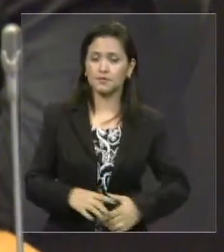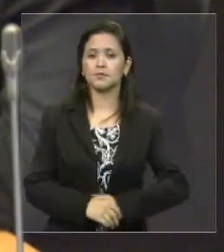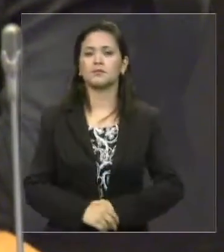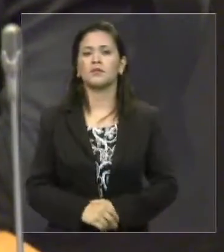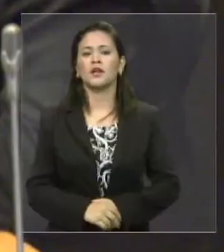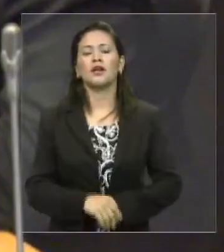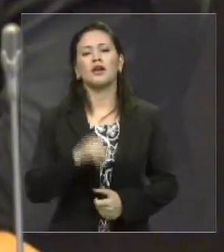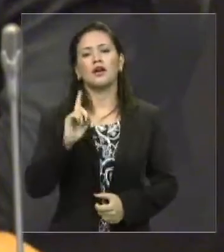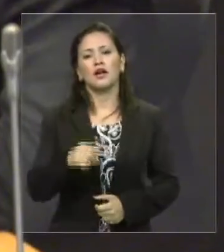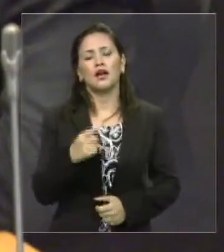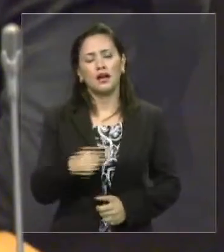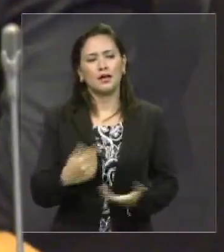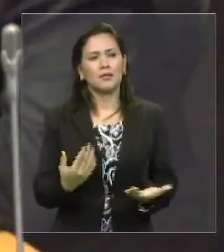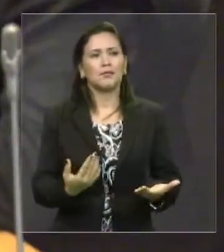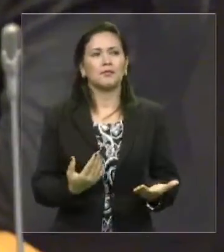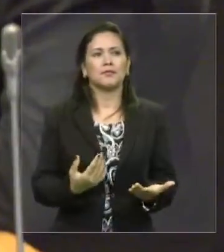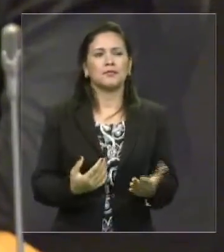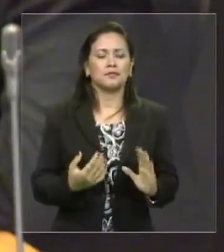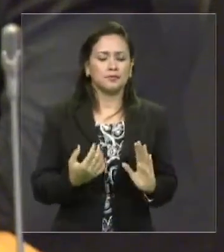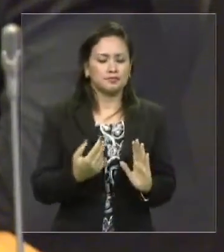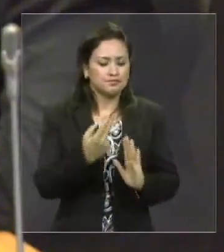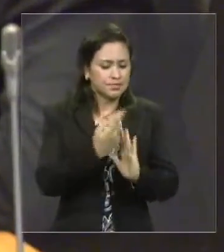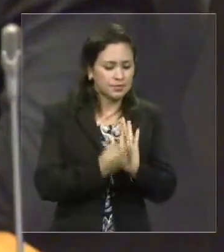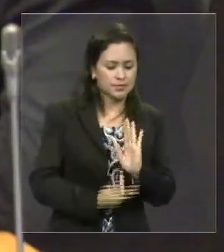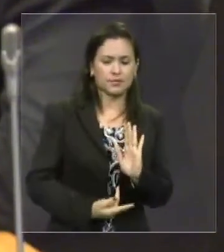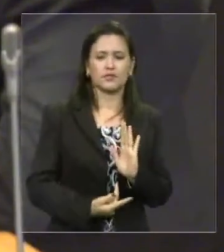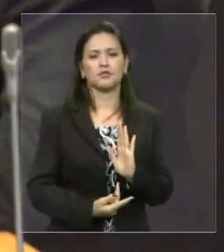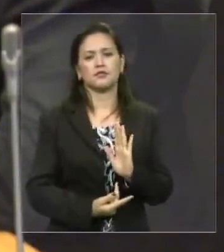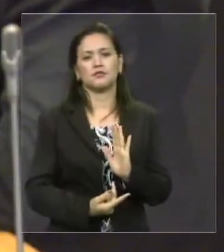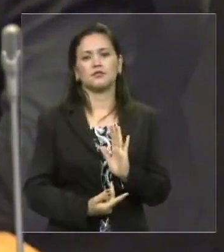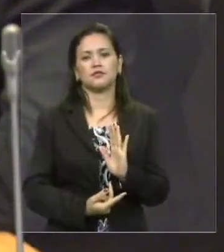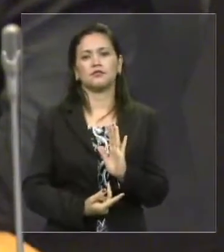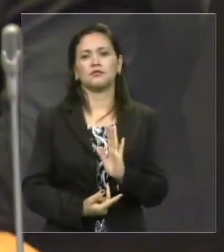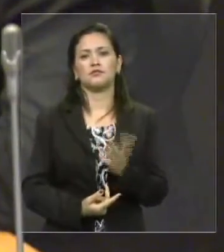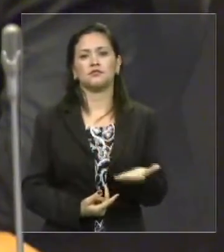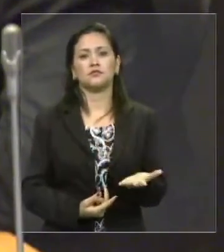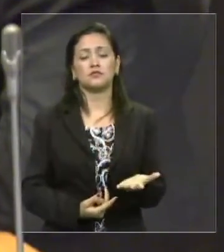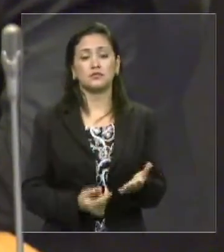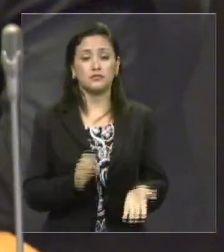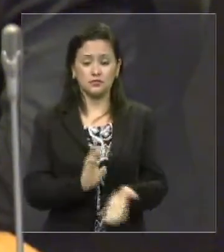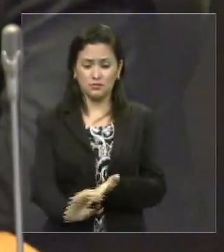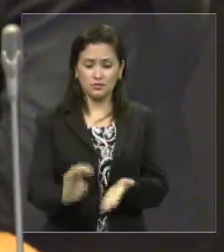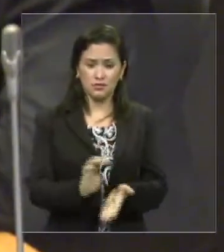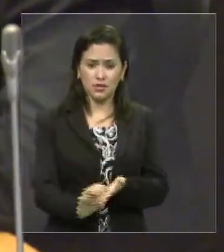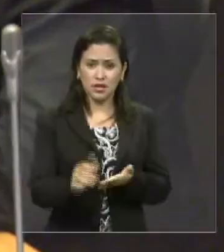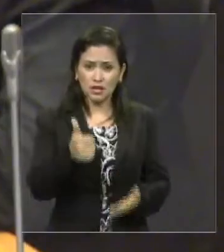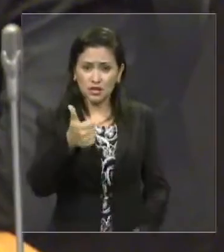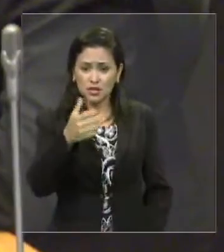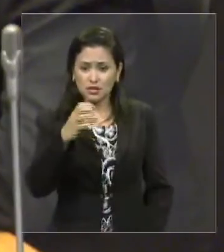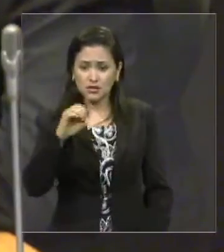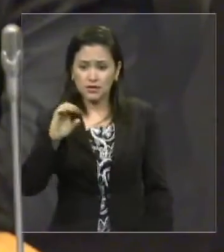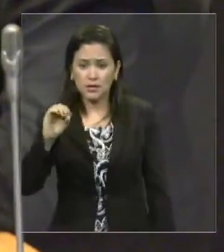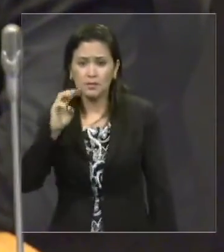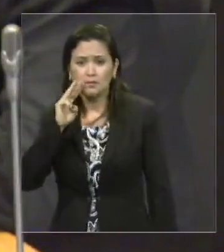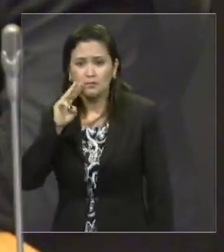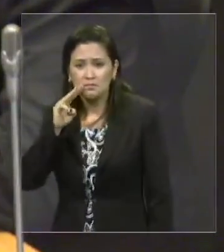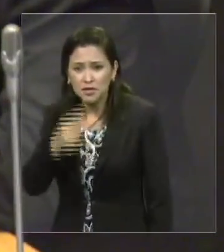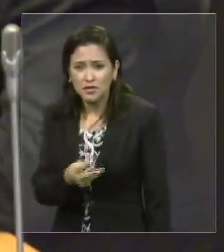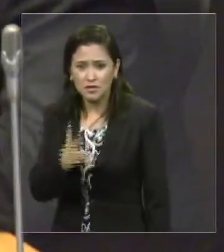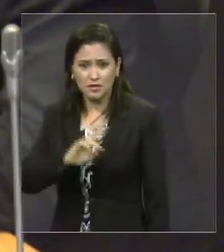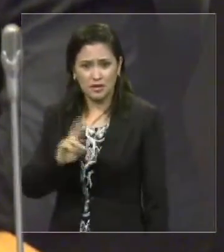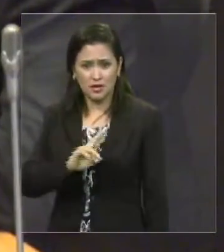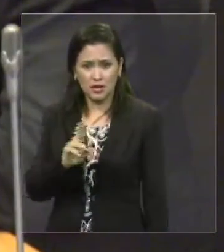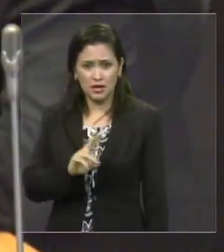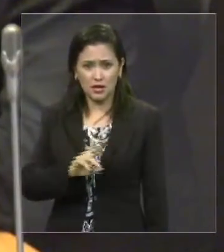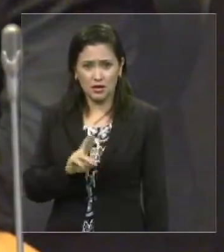recursos escassos, onde você investiria ali quase 100 milhões de reais numa obra do viaduto, que é importante, e talvez a gente, há